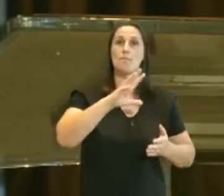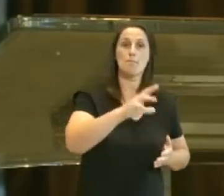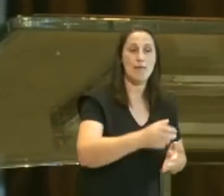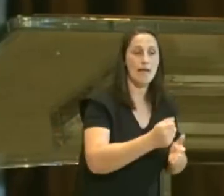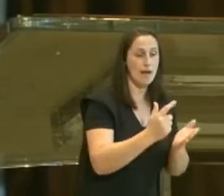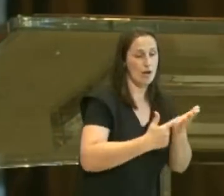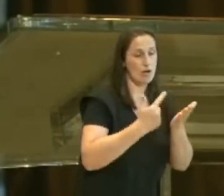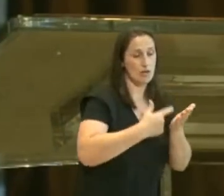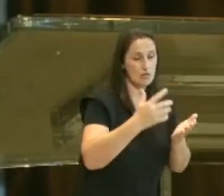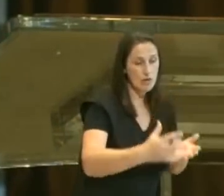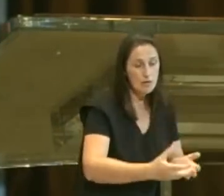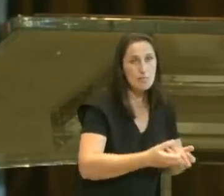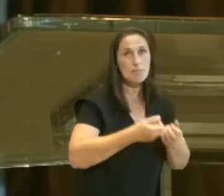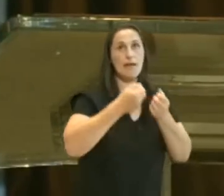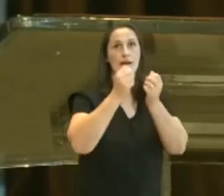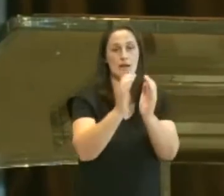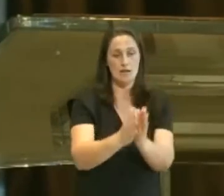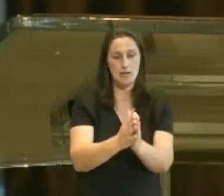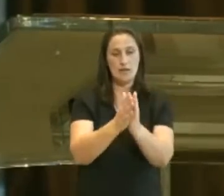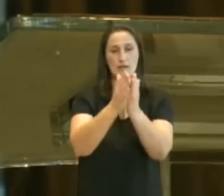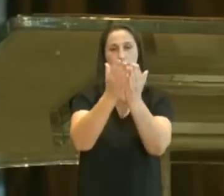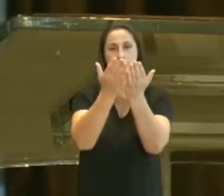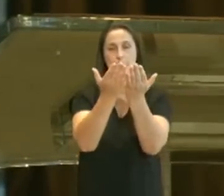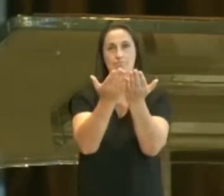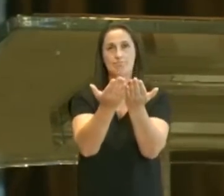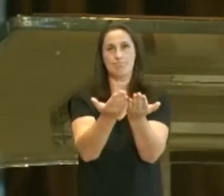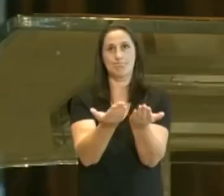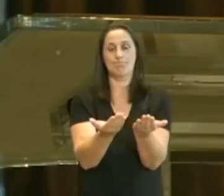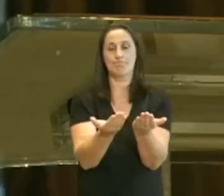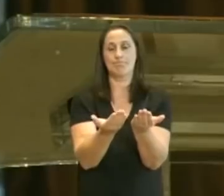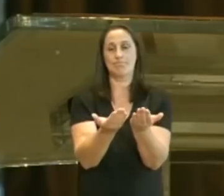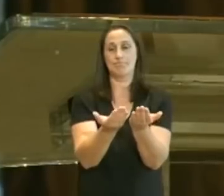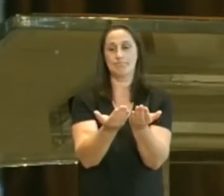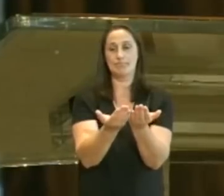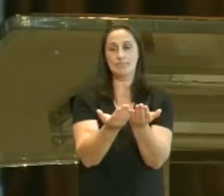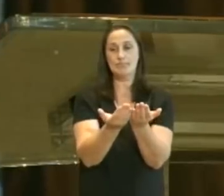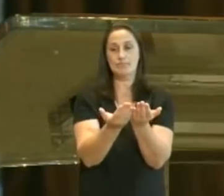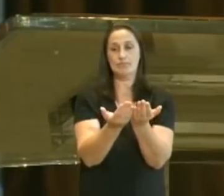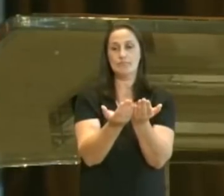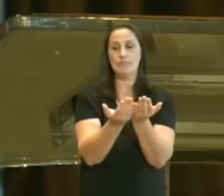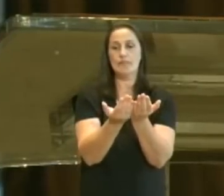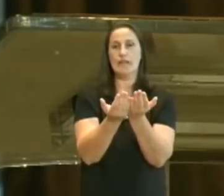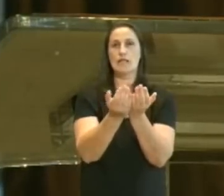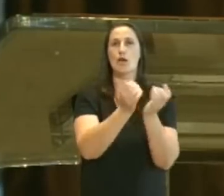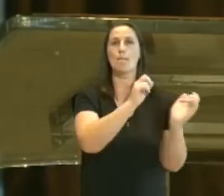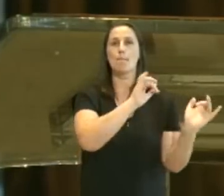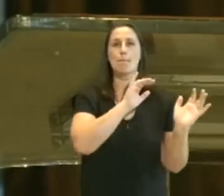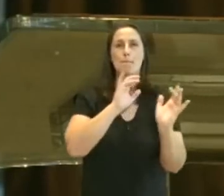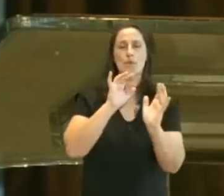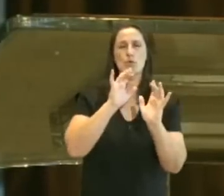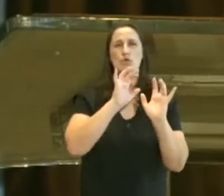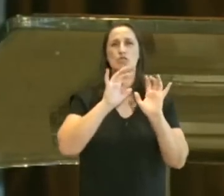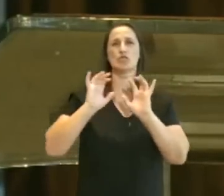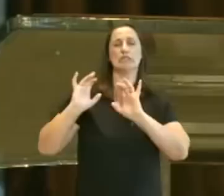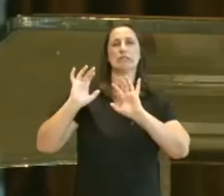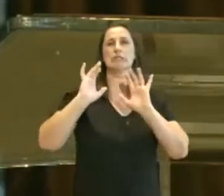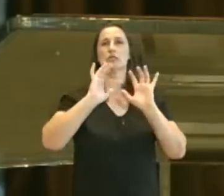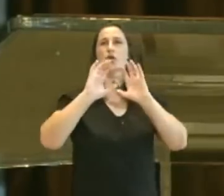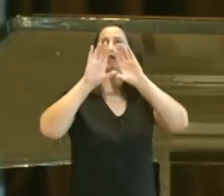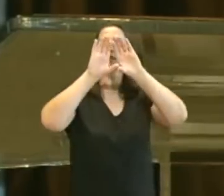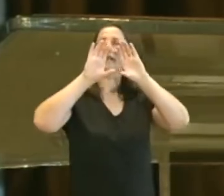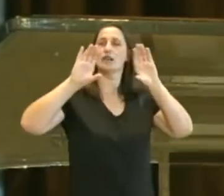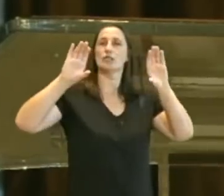livro da história e abre os seus selos. E aí as multidões celestiais